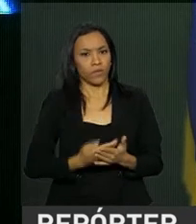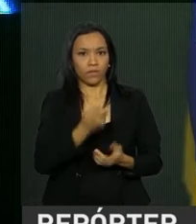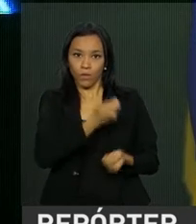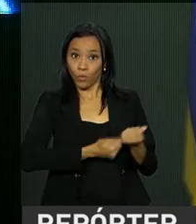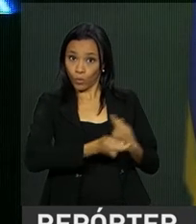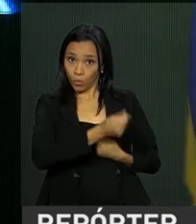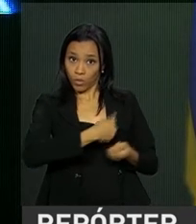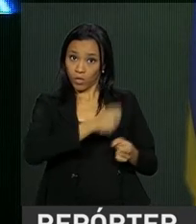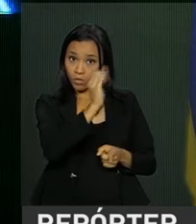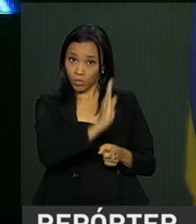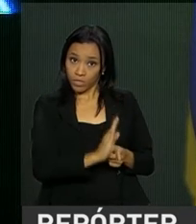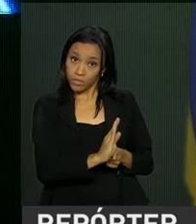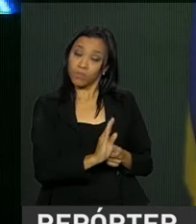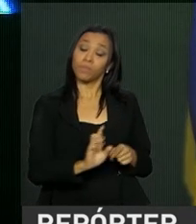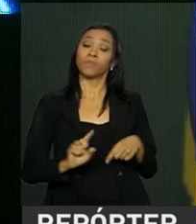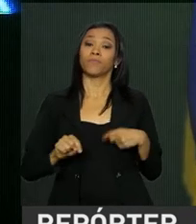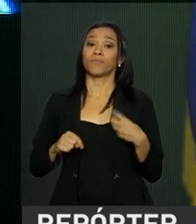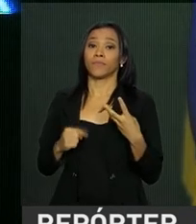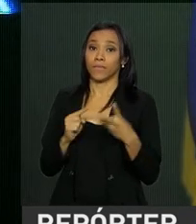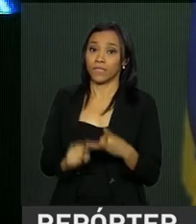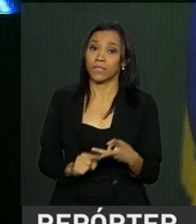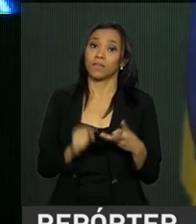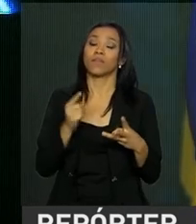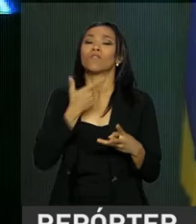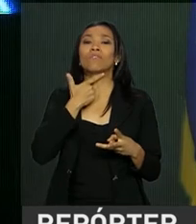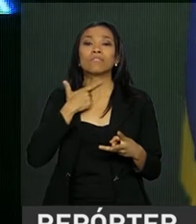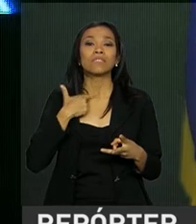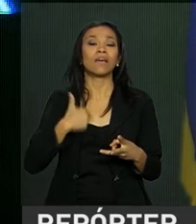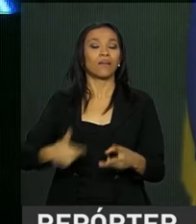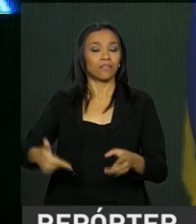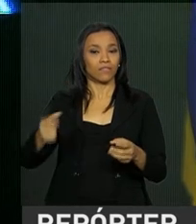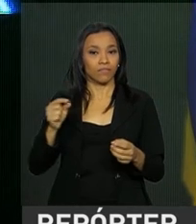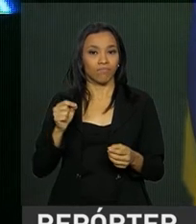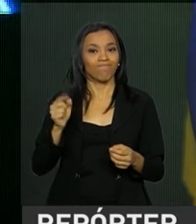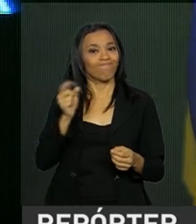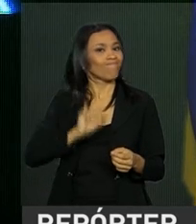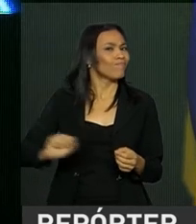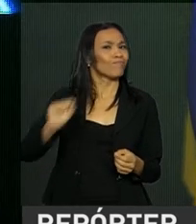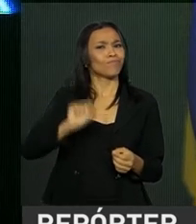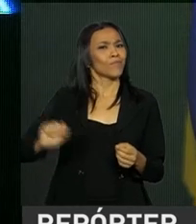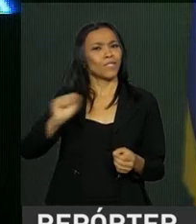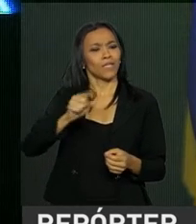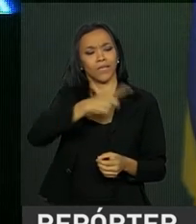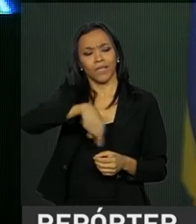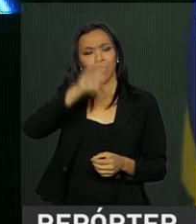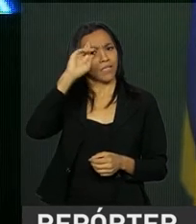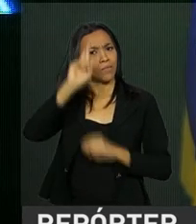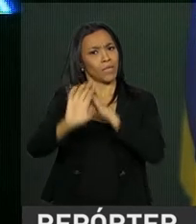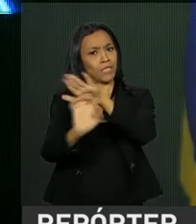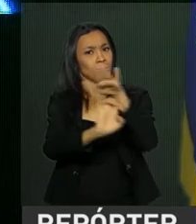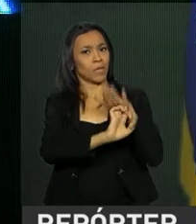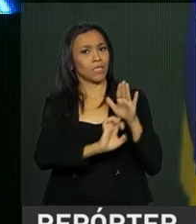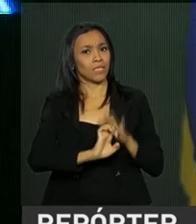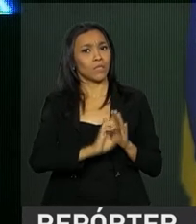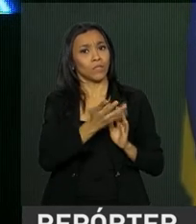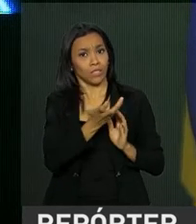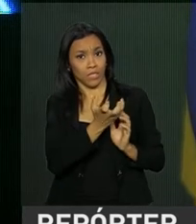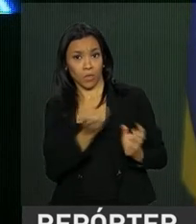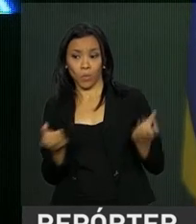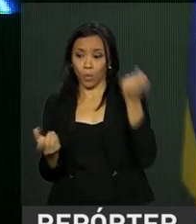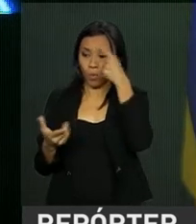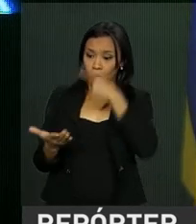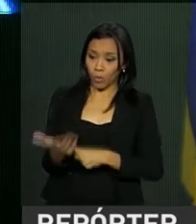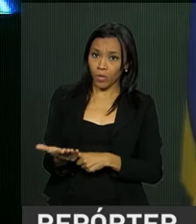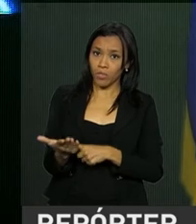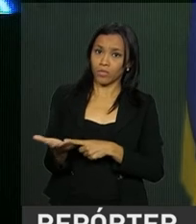e, em terceiro lugar, o desejo extraordinário de todo o empresariado brasileiro de fazer uma aliança muito